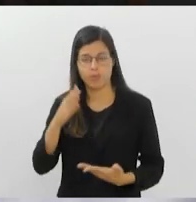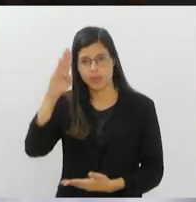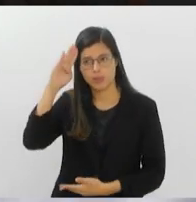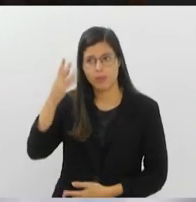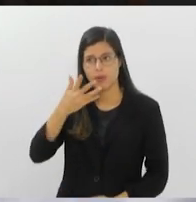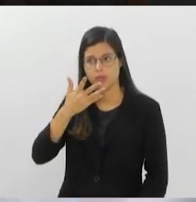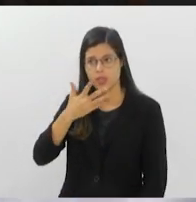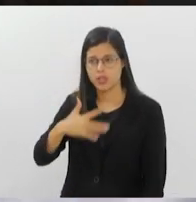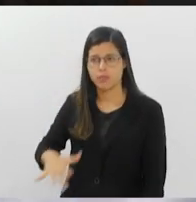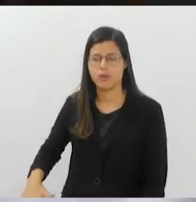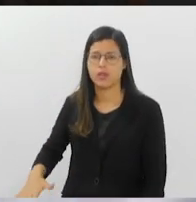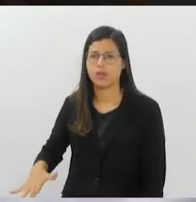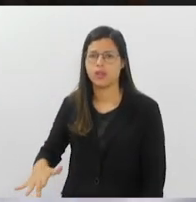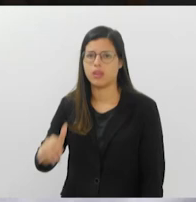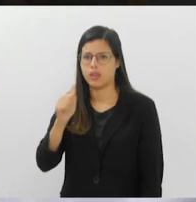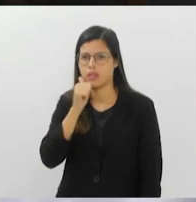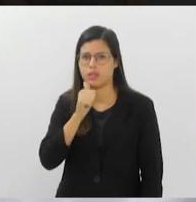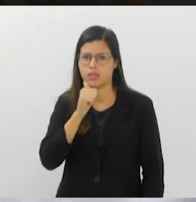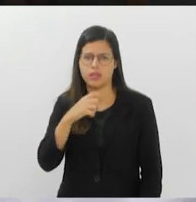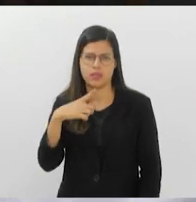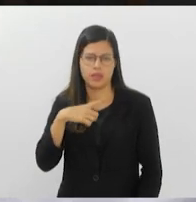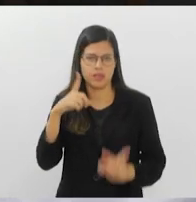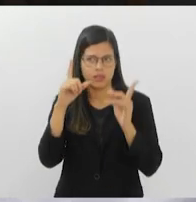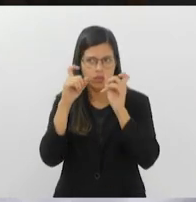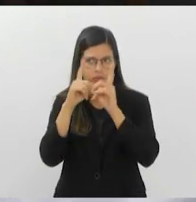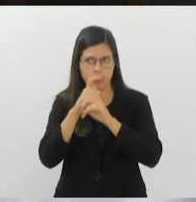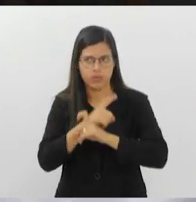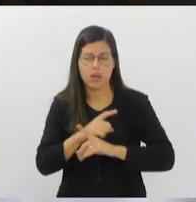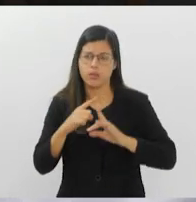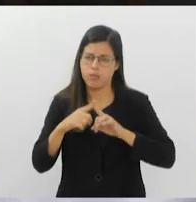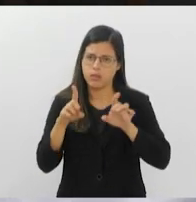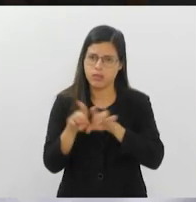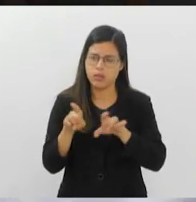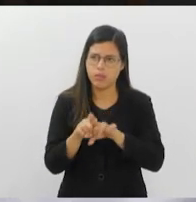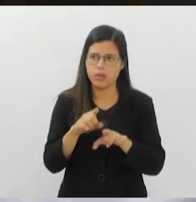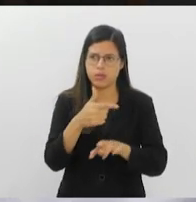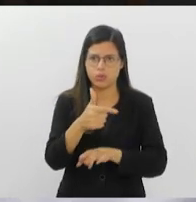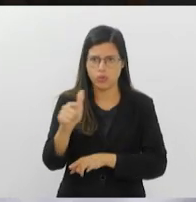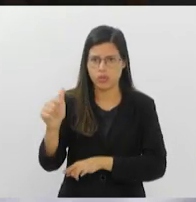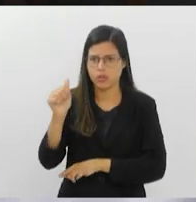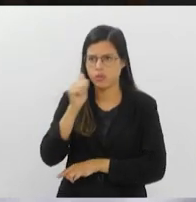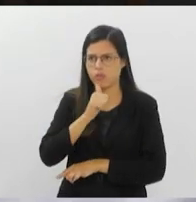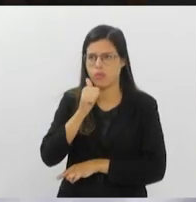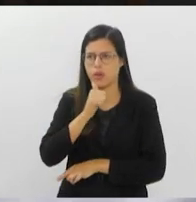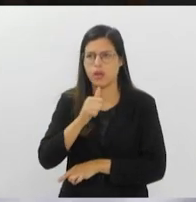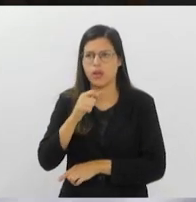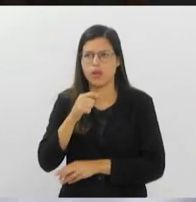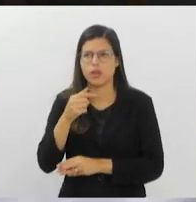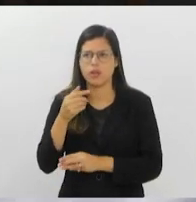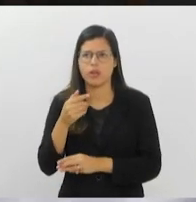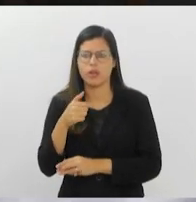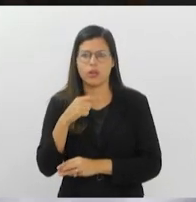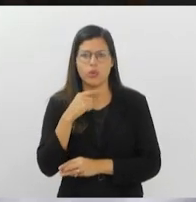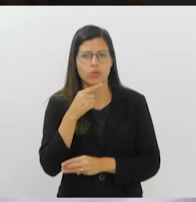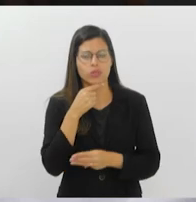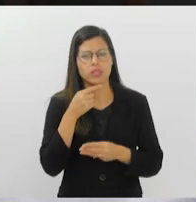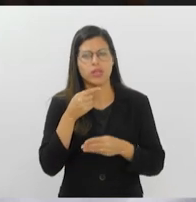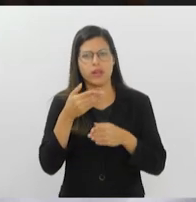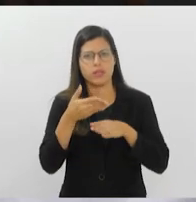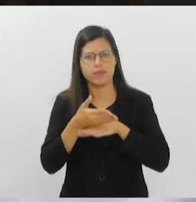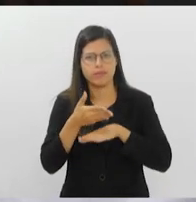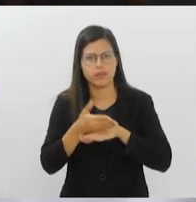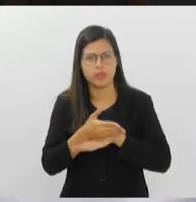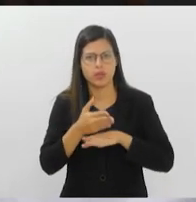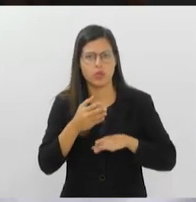de identificar a gravidez nas primeiras semanas, mas todas as mulheres que não conseguem ter acesso ao aborto legal e seguro nas primeiras